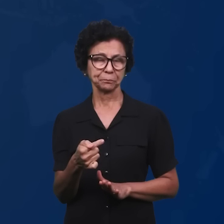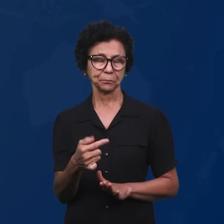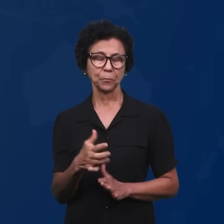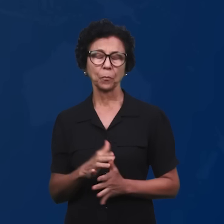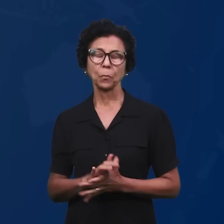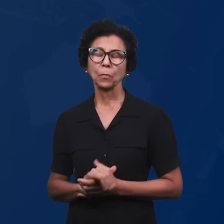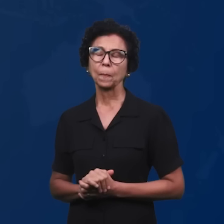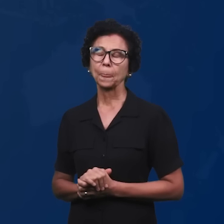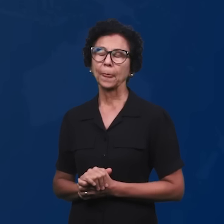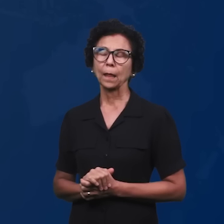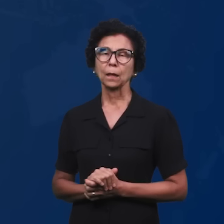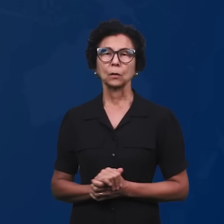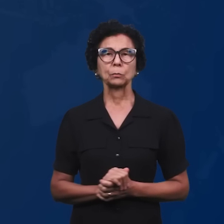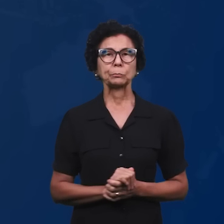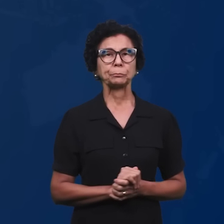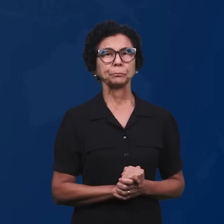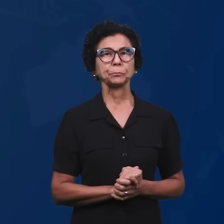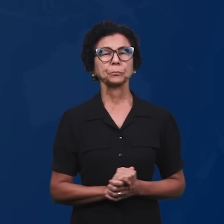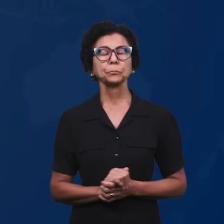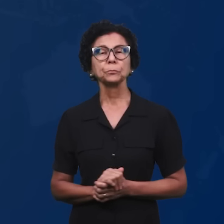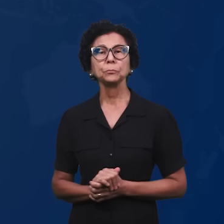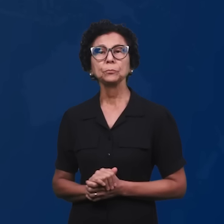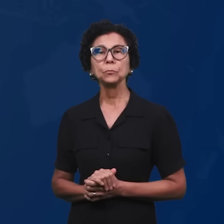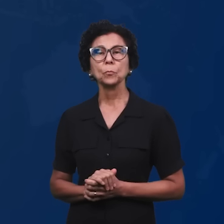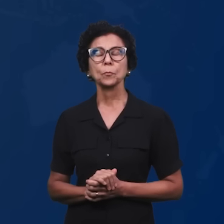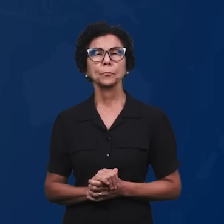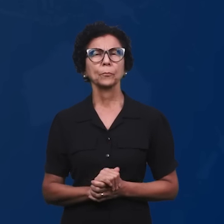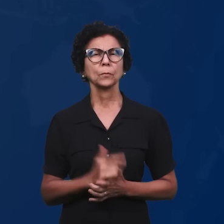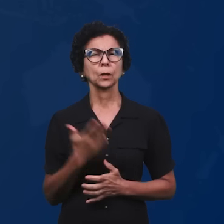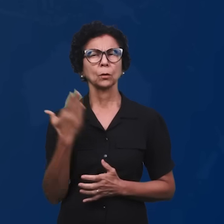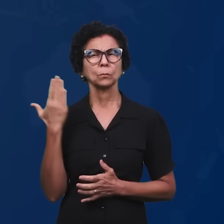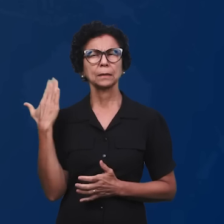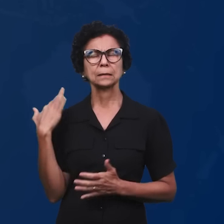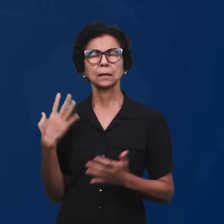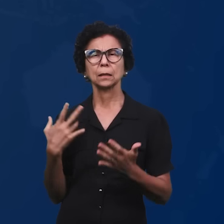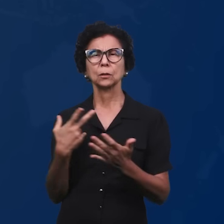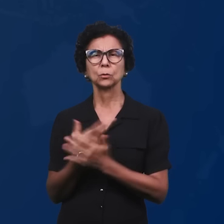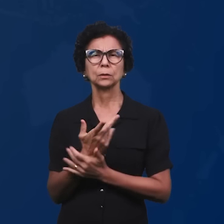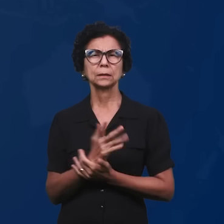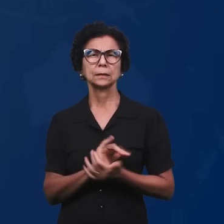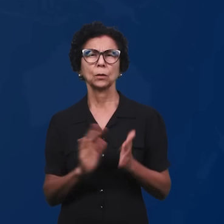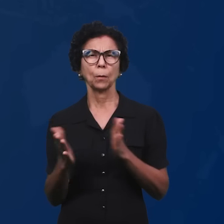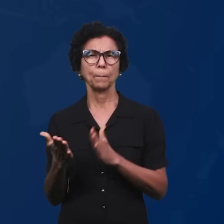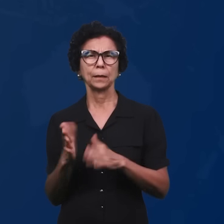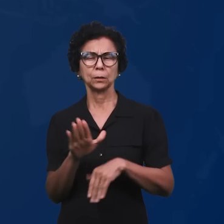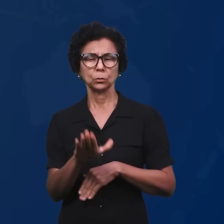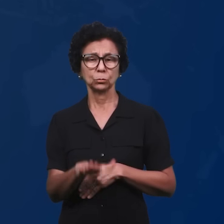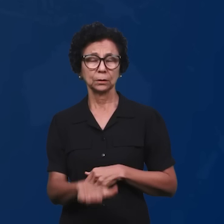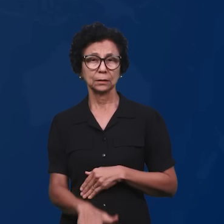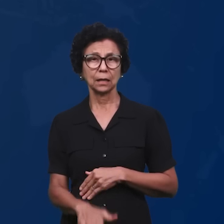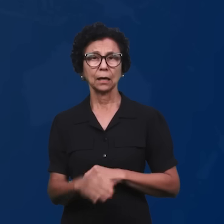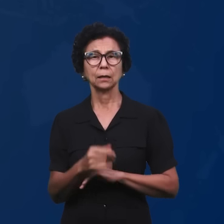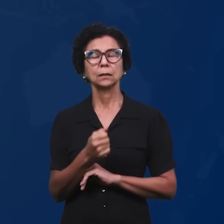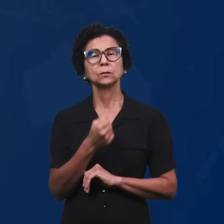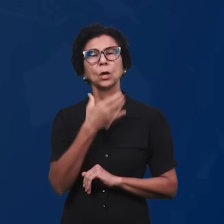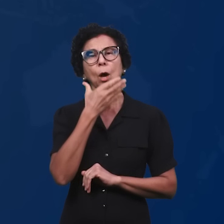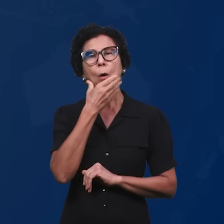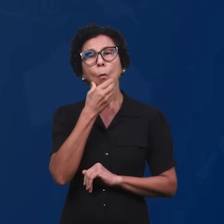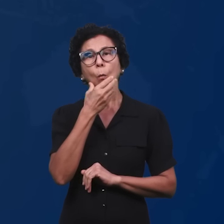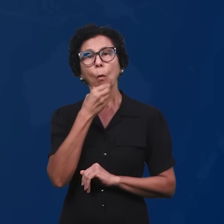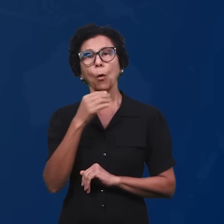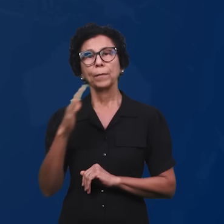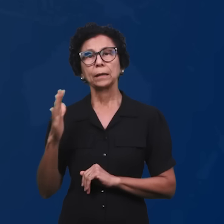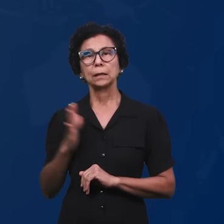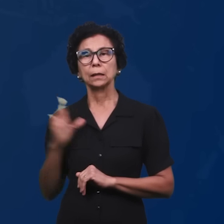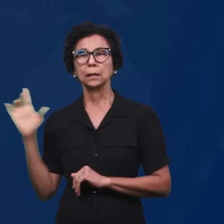Nos diz a palavra do Senhor: e vindo já à tarde, chegou um homem rico de Arimateia,